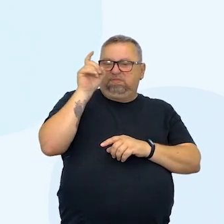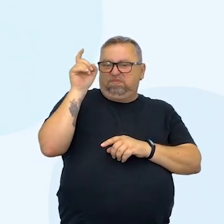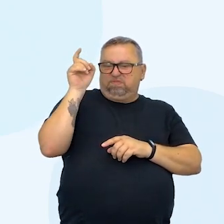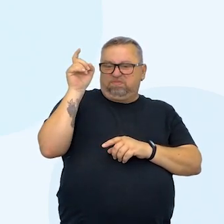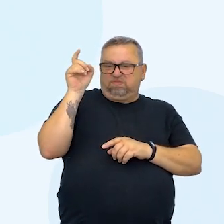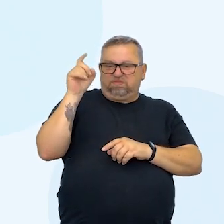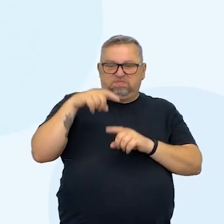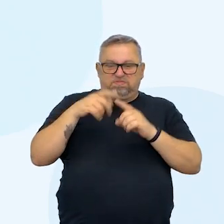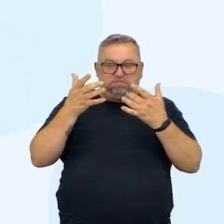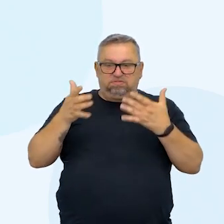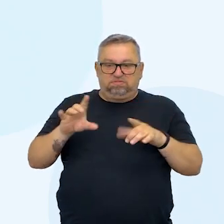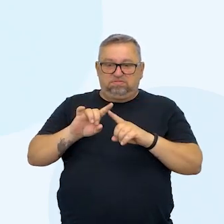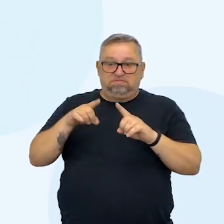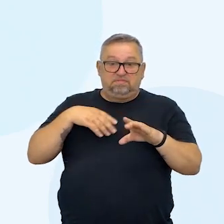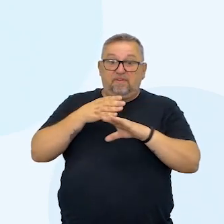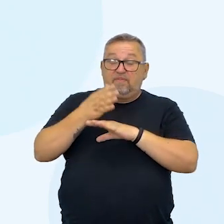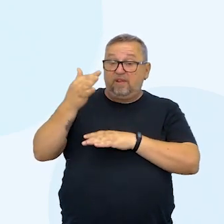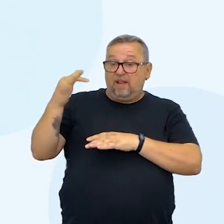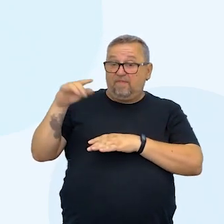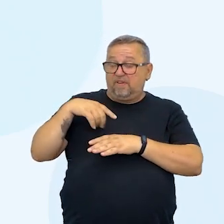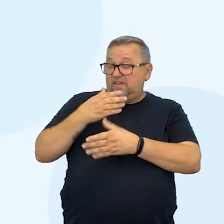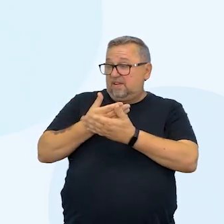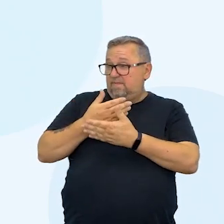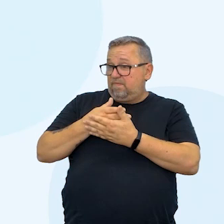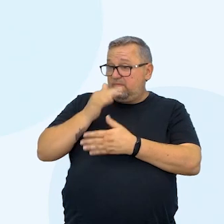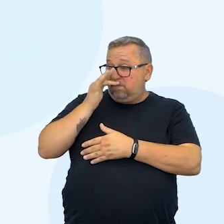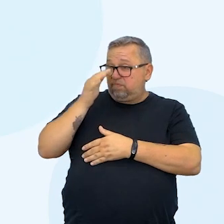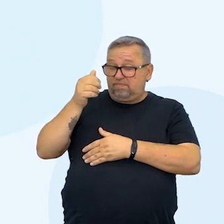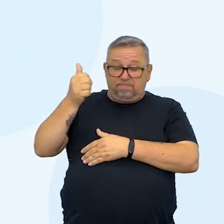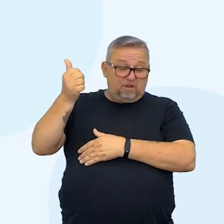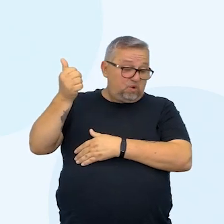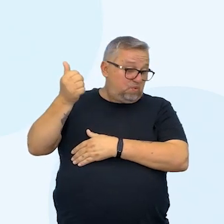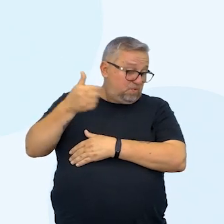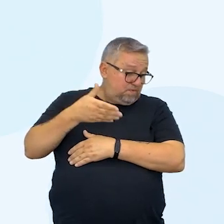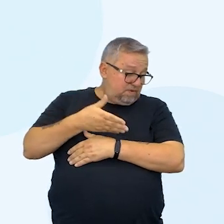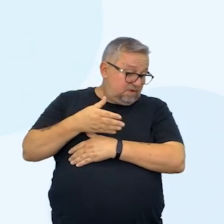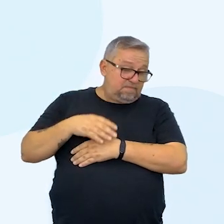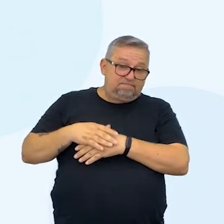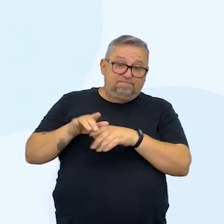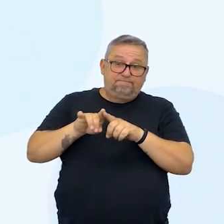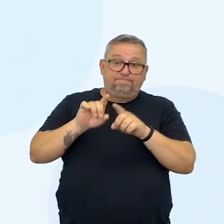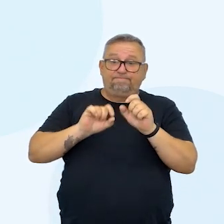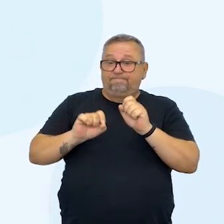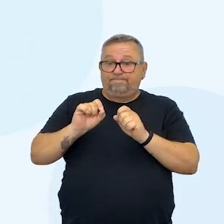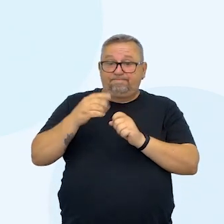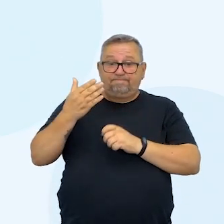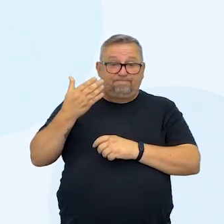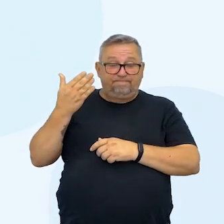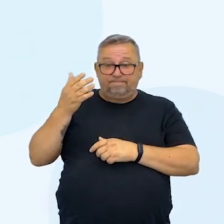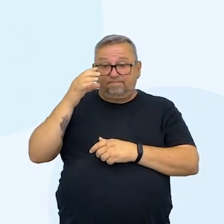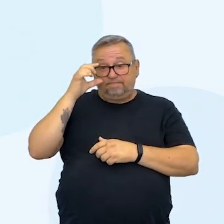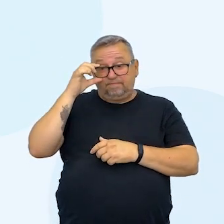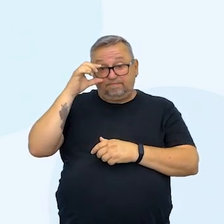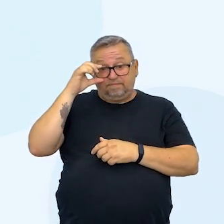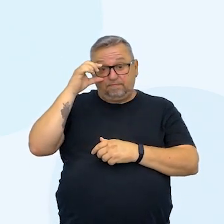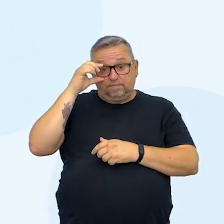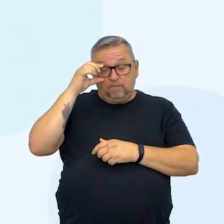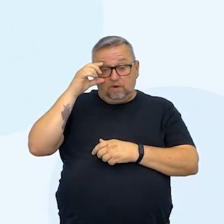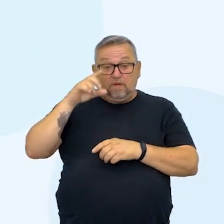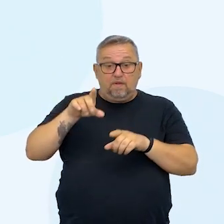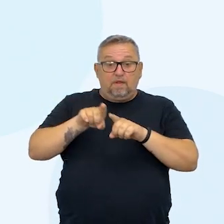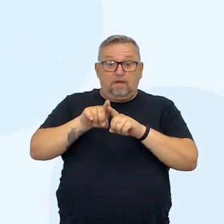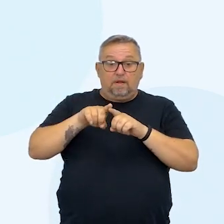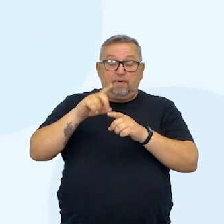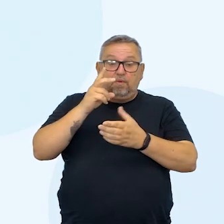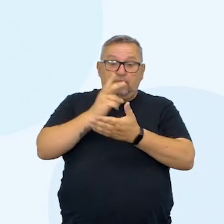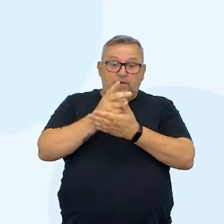aos seus conterrâneos, só pelo fato de ter pisado no solo da metrópole europeia e tudo mais, né? E, ao